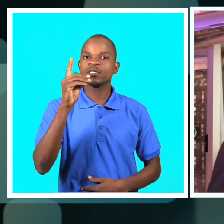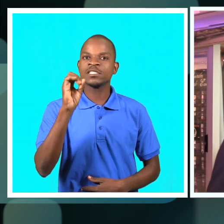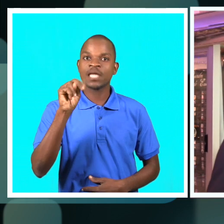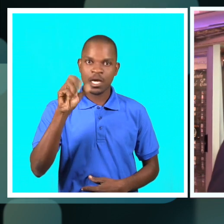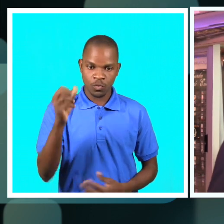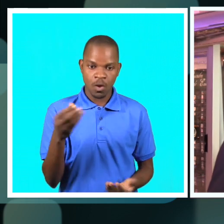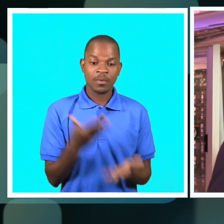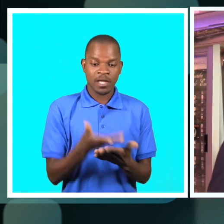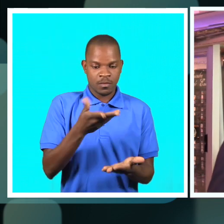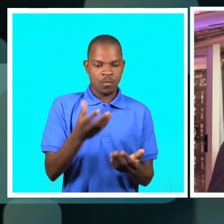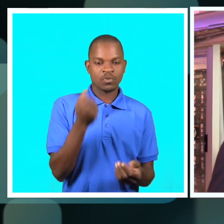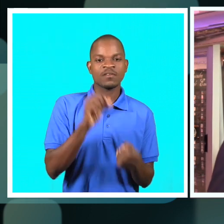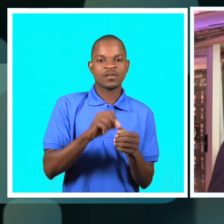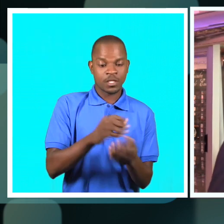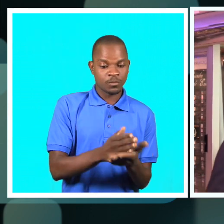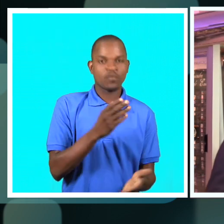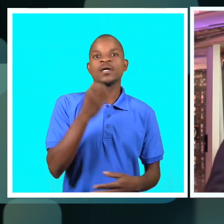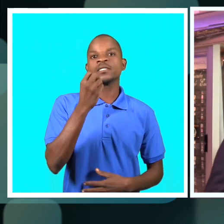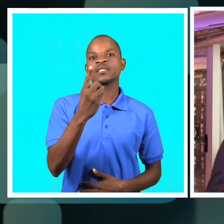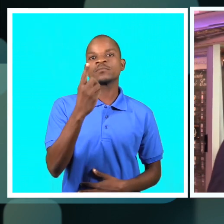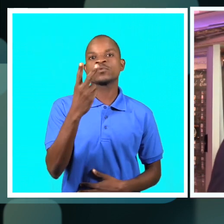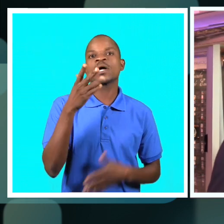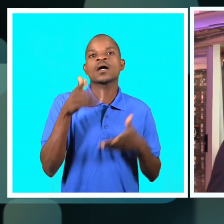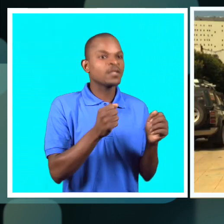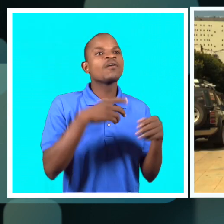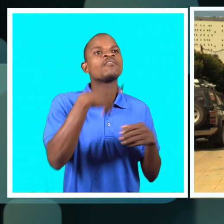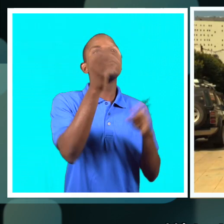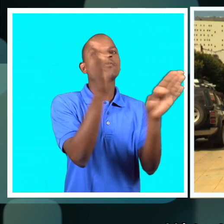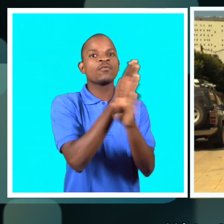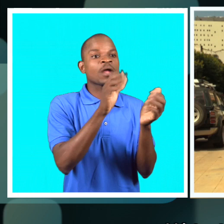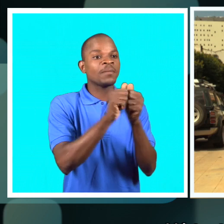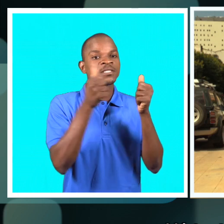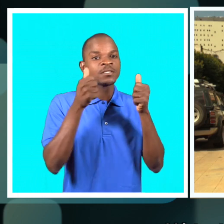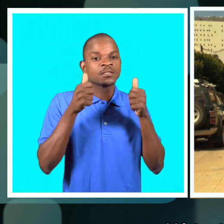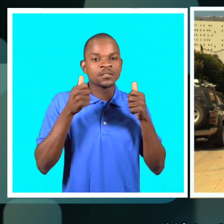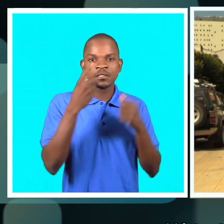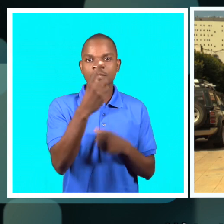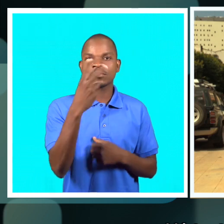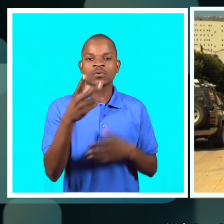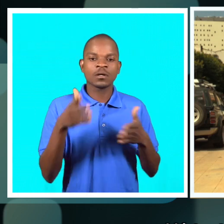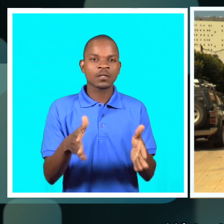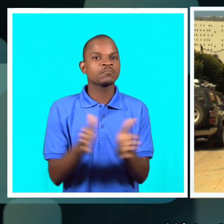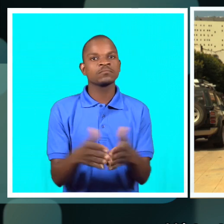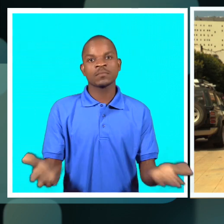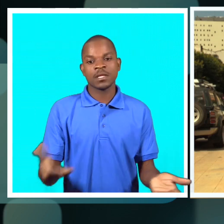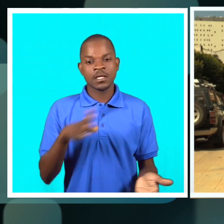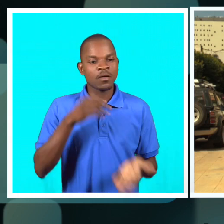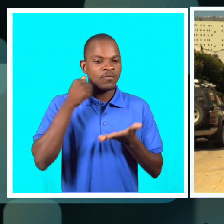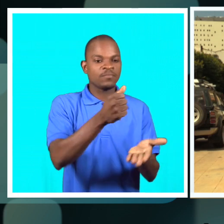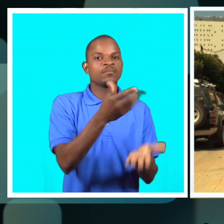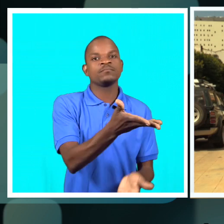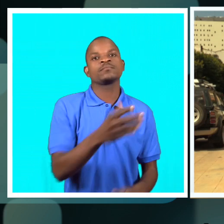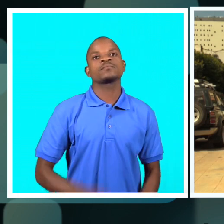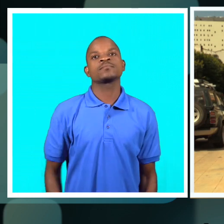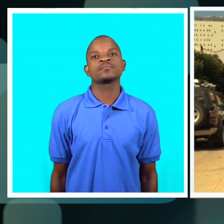para que ela possa fazer estas provas da décima segunda classe. Aqui são tantos atletas que saem para fora, mesmo sem a décima segunda classe,